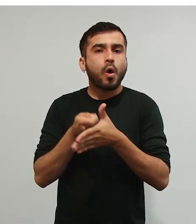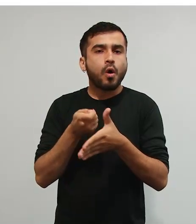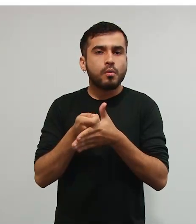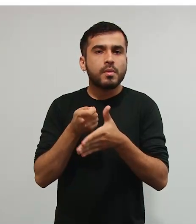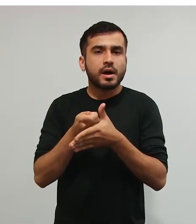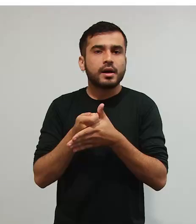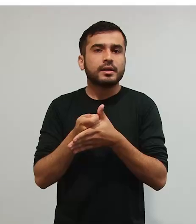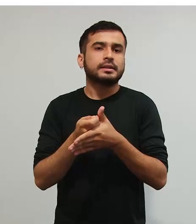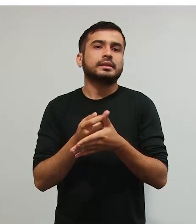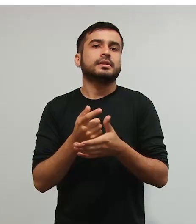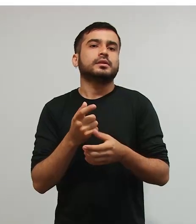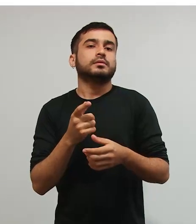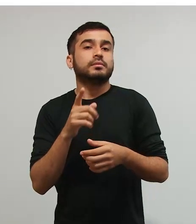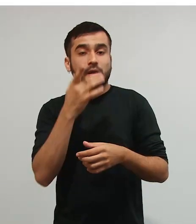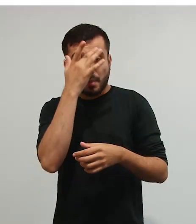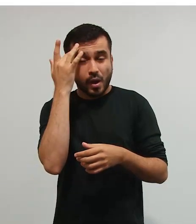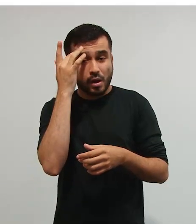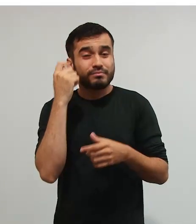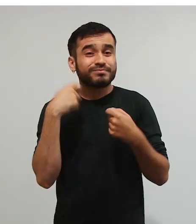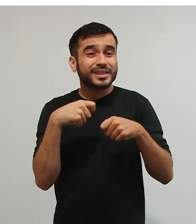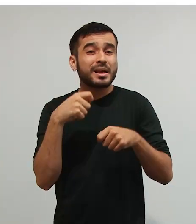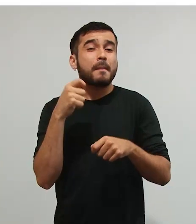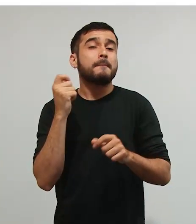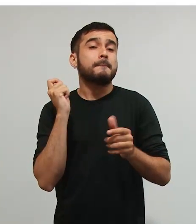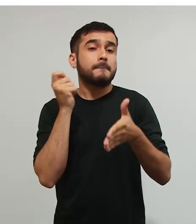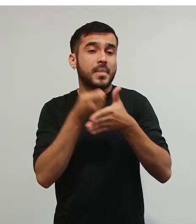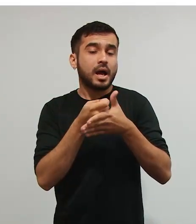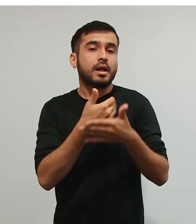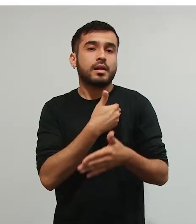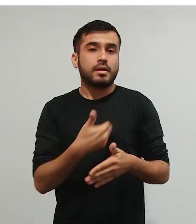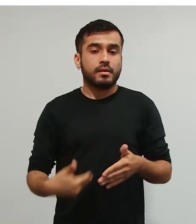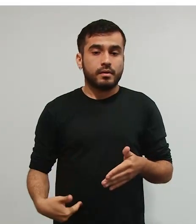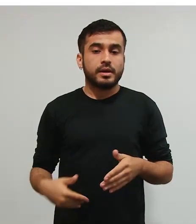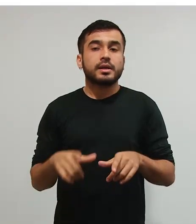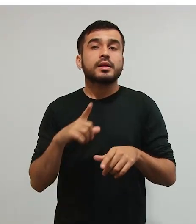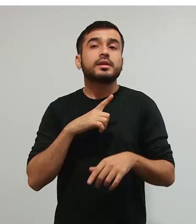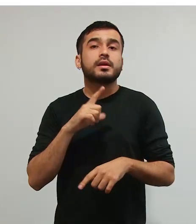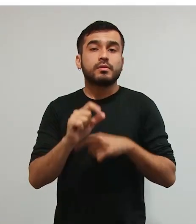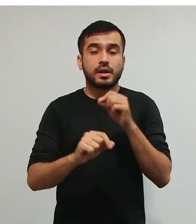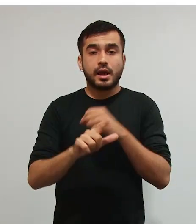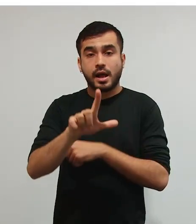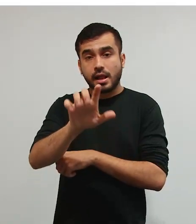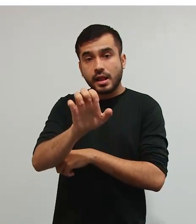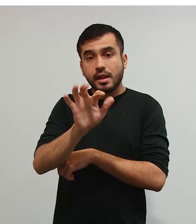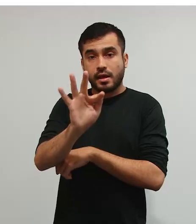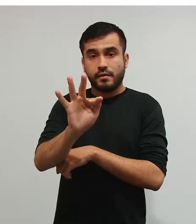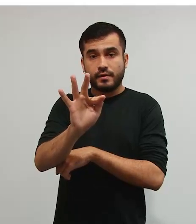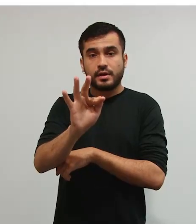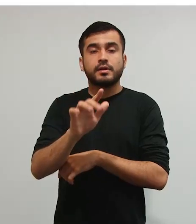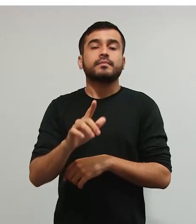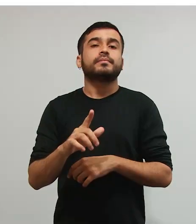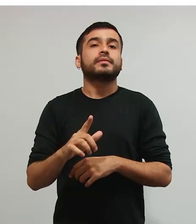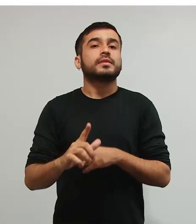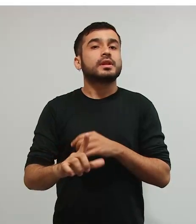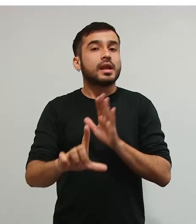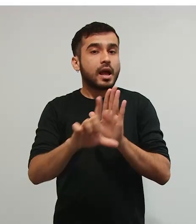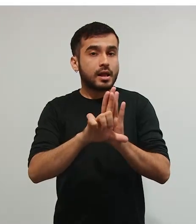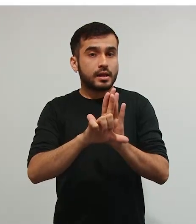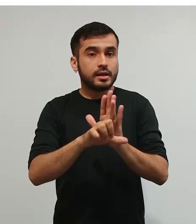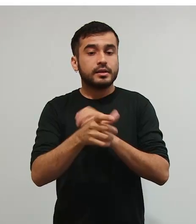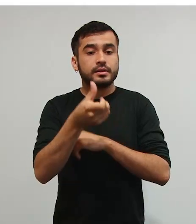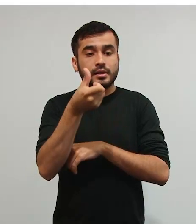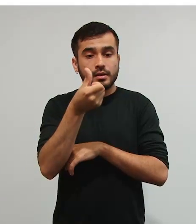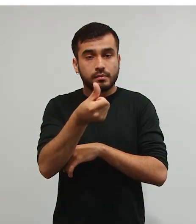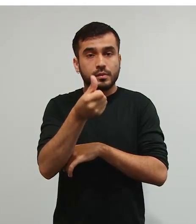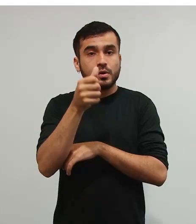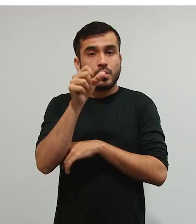da dívida ativa da Fazenda Pública. E está prevista na LEF. O que é LEF? É a Lei 6.830